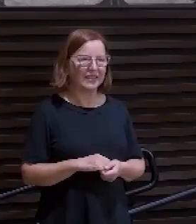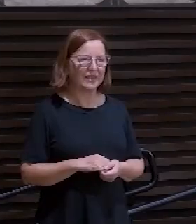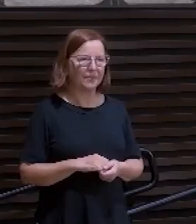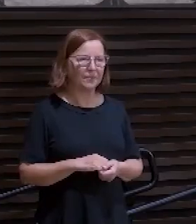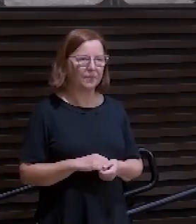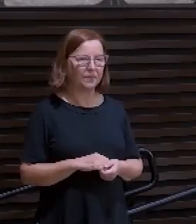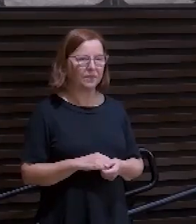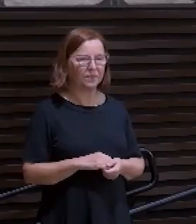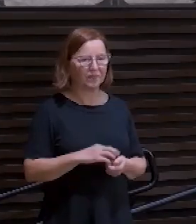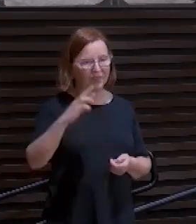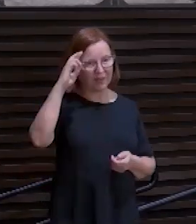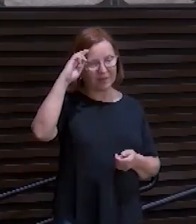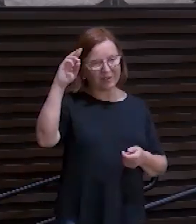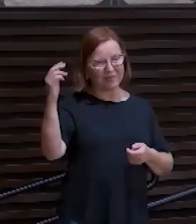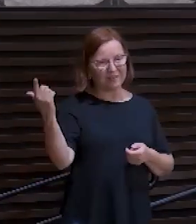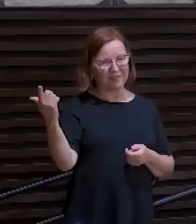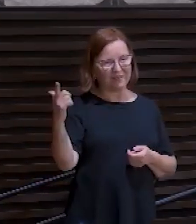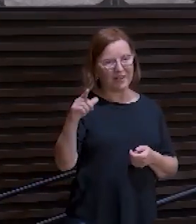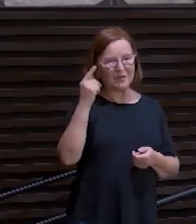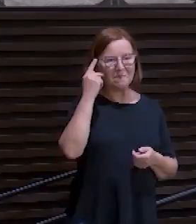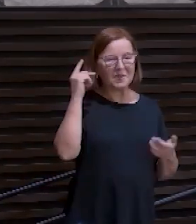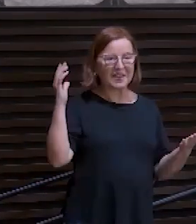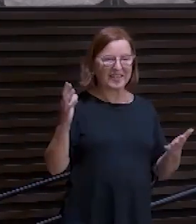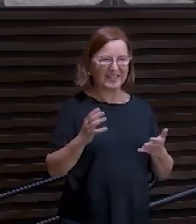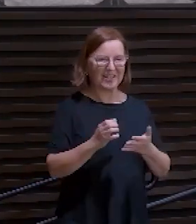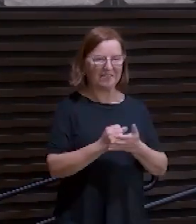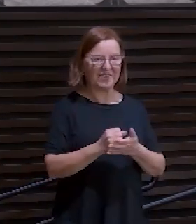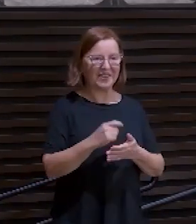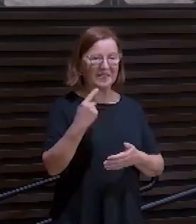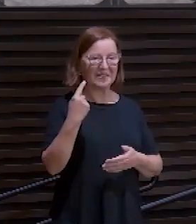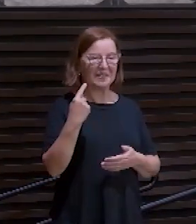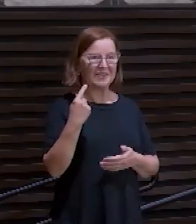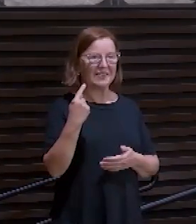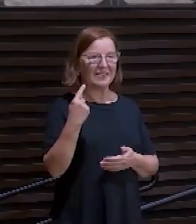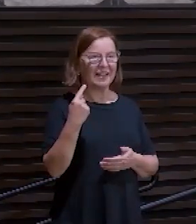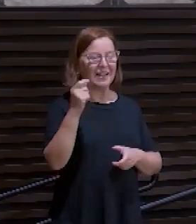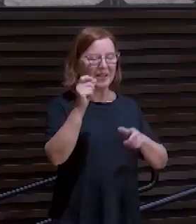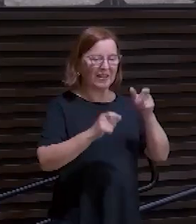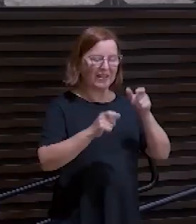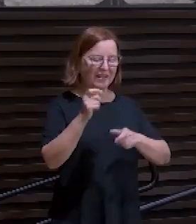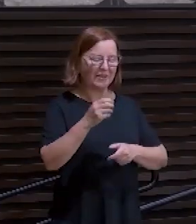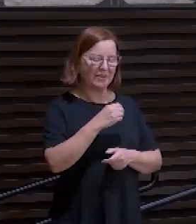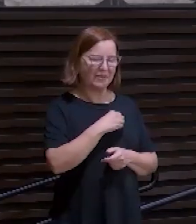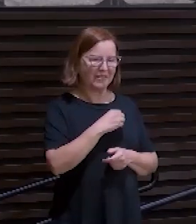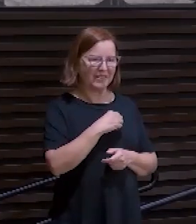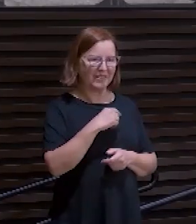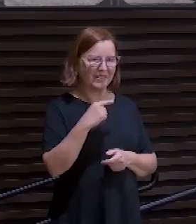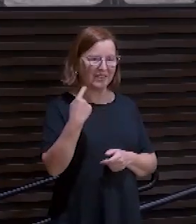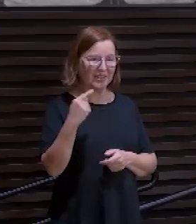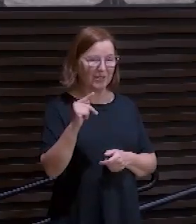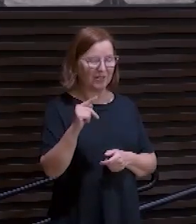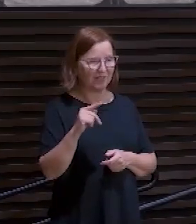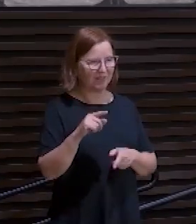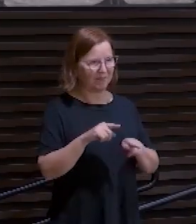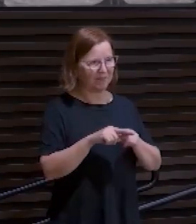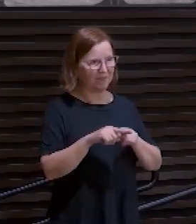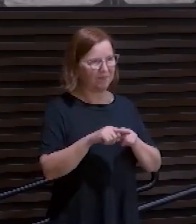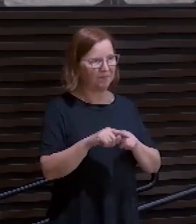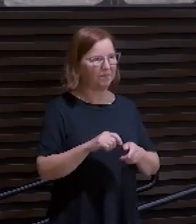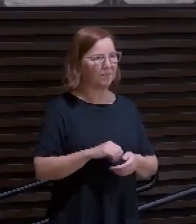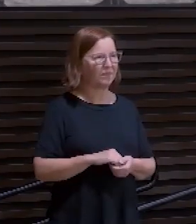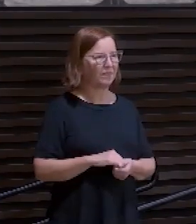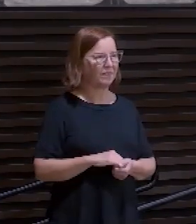O Senhor veio para salvar os pecadores, os seus irmãos.